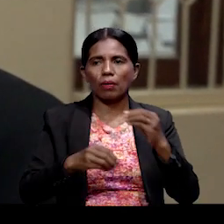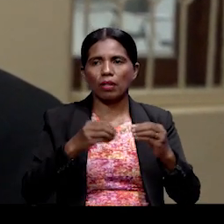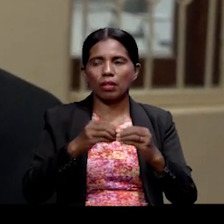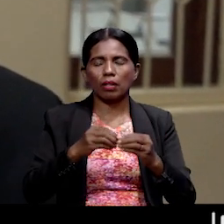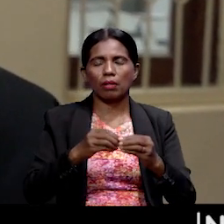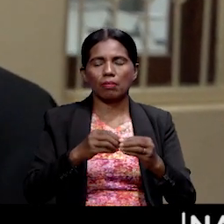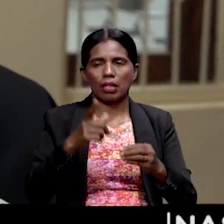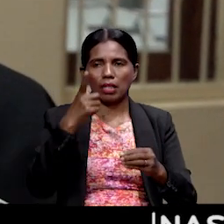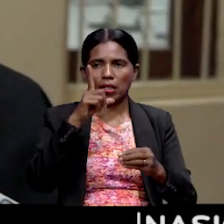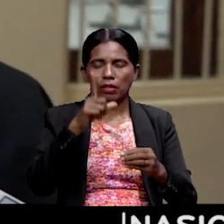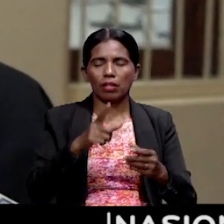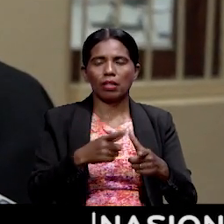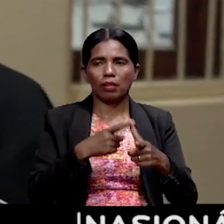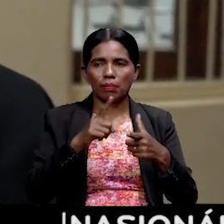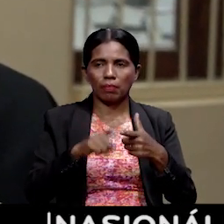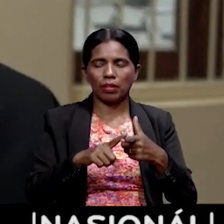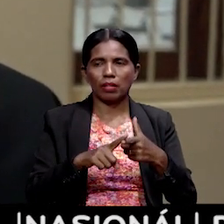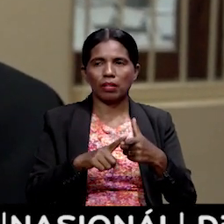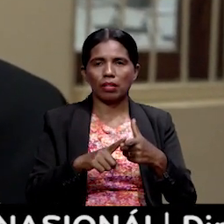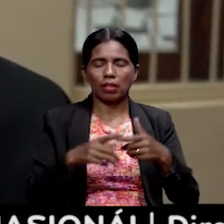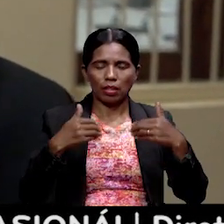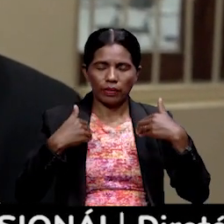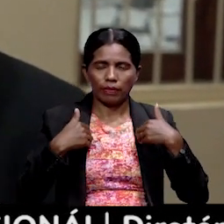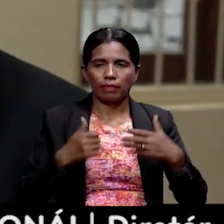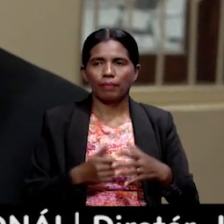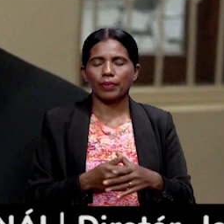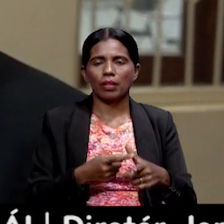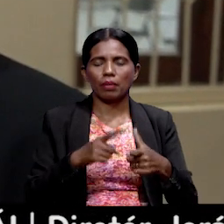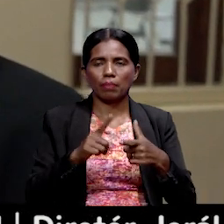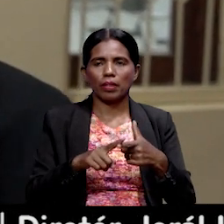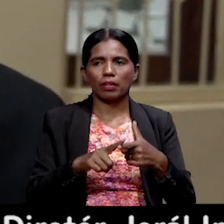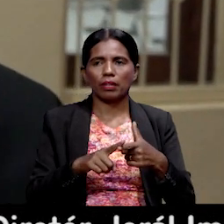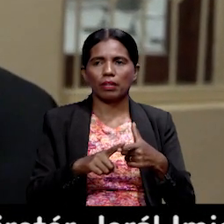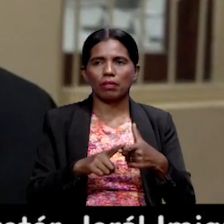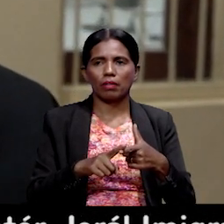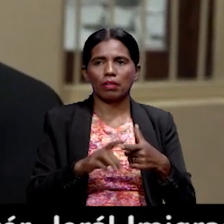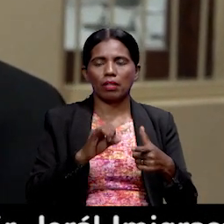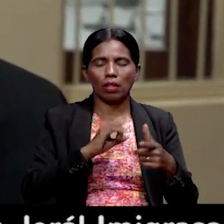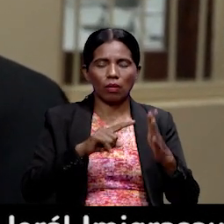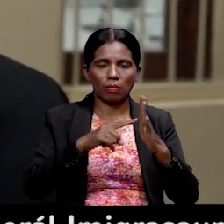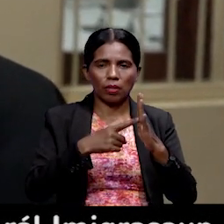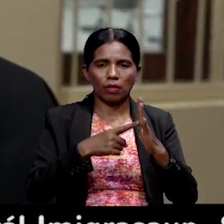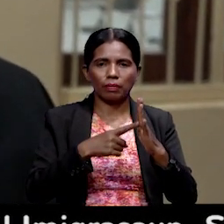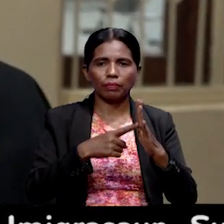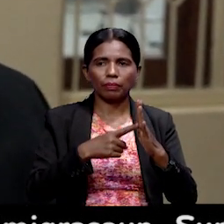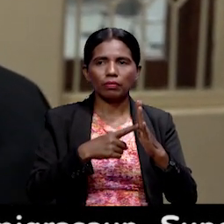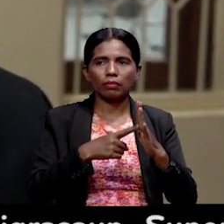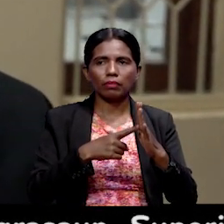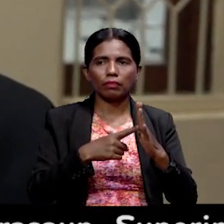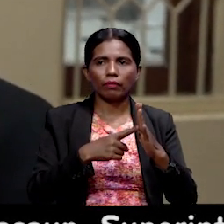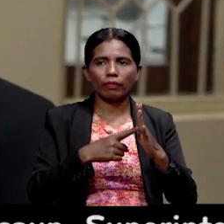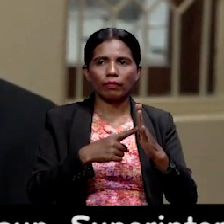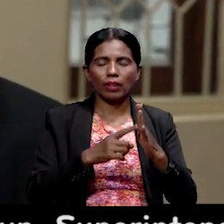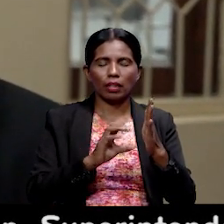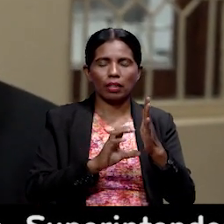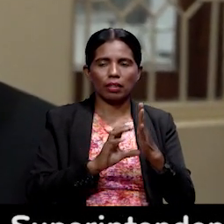linguas i depois buat rumah tanah be ini narsan ini an depois jadi nema hau tamu ba iya semester tuir mai komisi